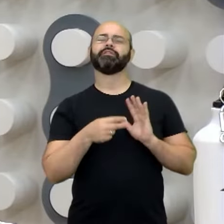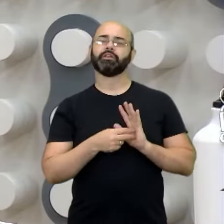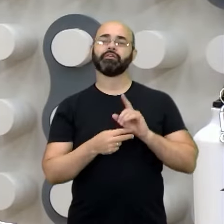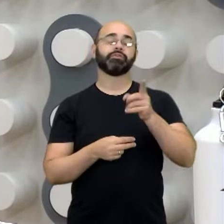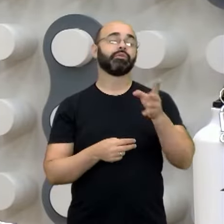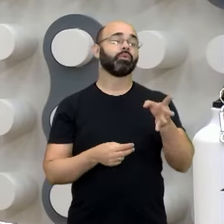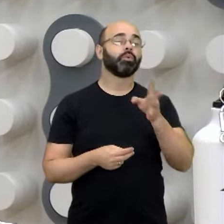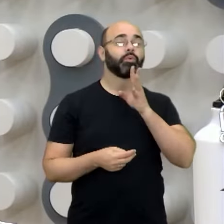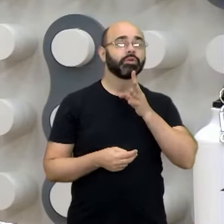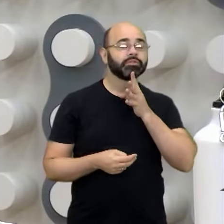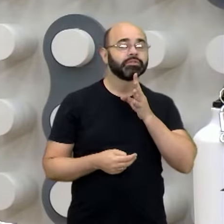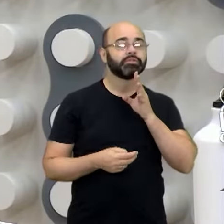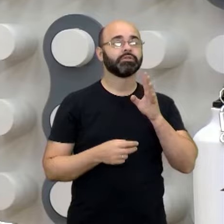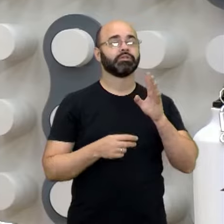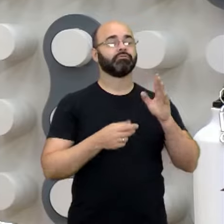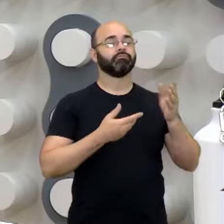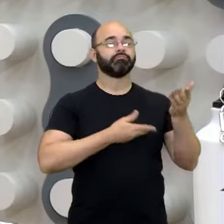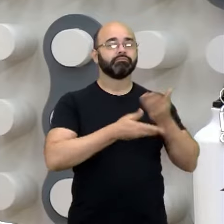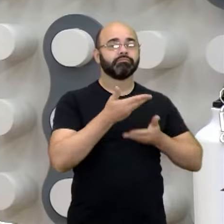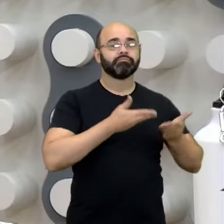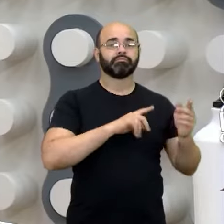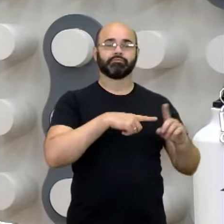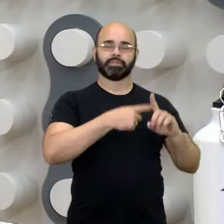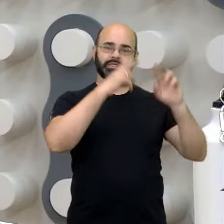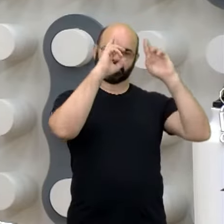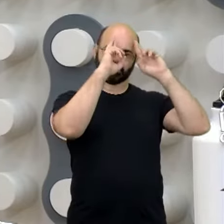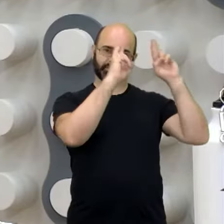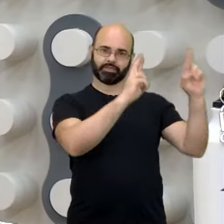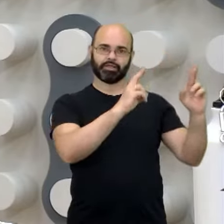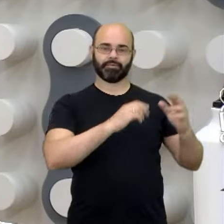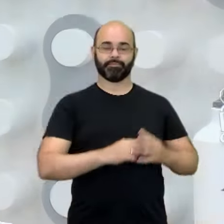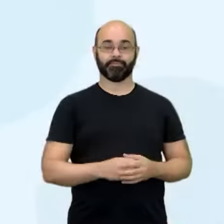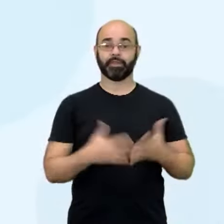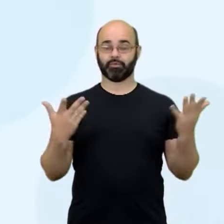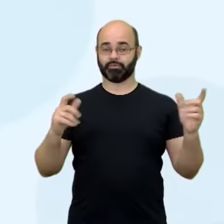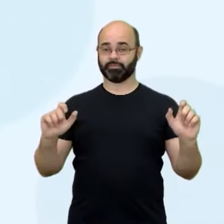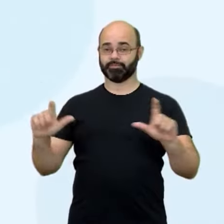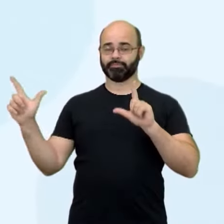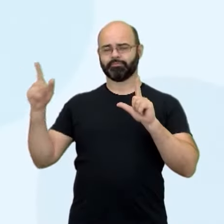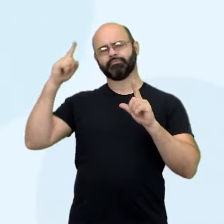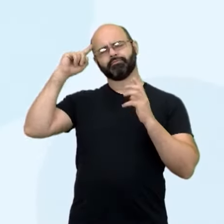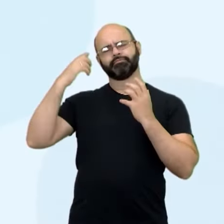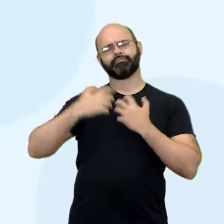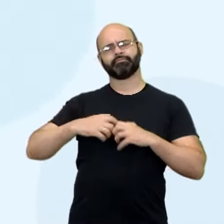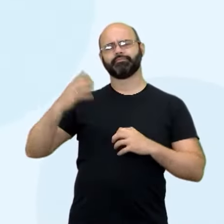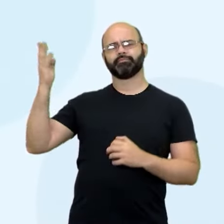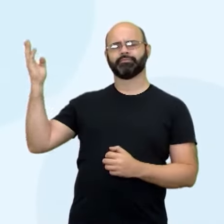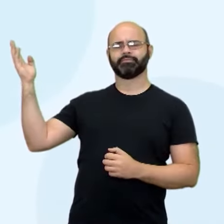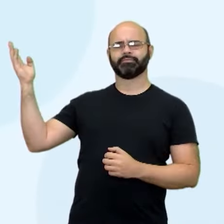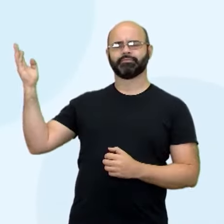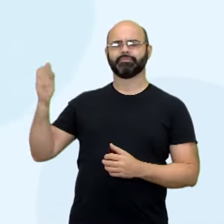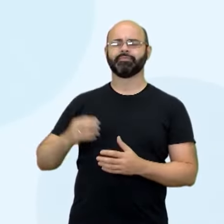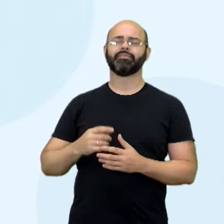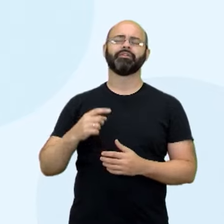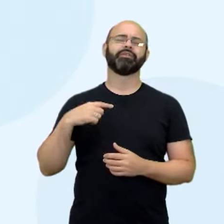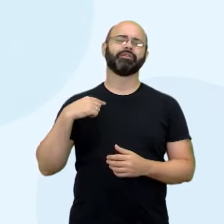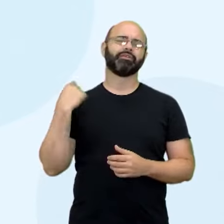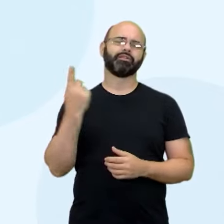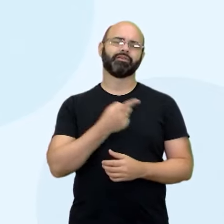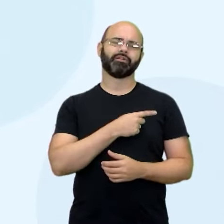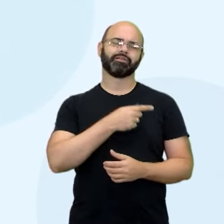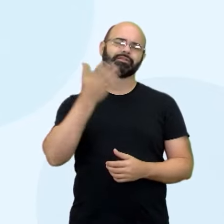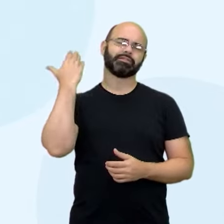trabalhar com algumas palavras interessantes? Aí na tela já deixo uma reflexão. De acordo com as aulas que nós já tivemos